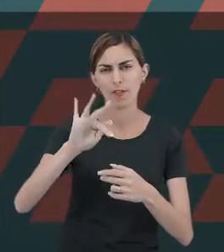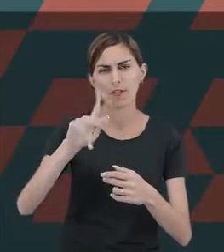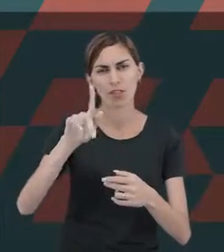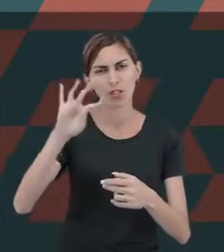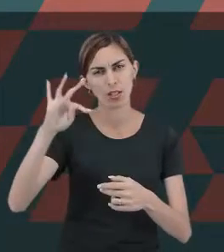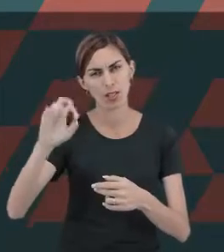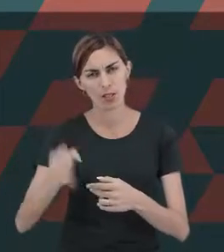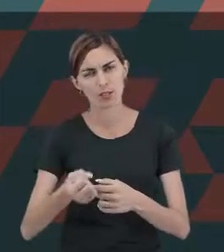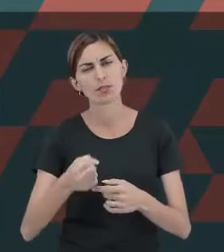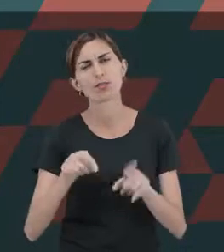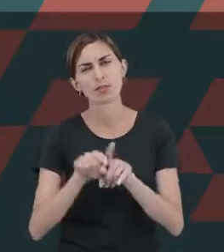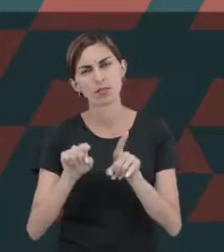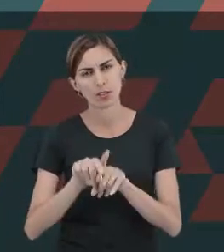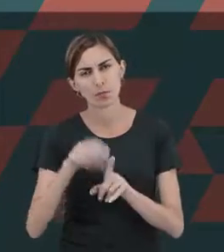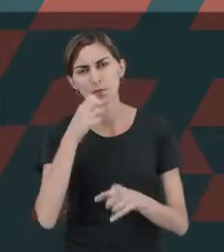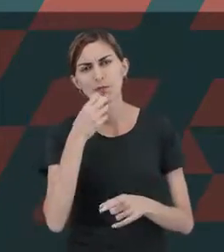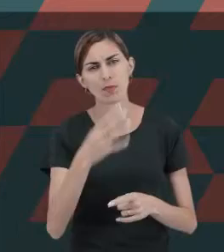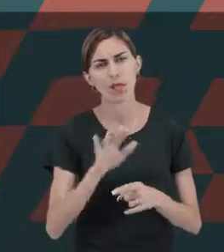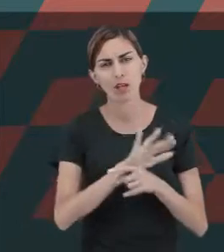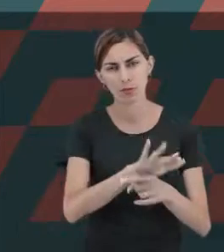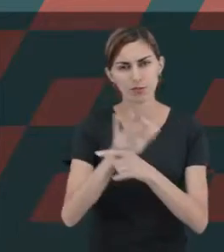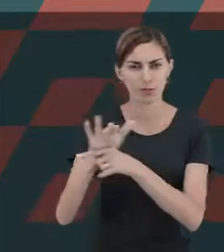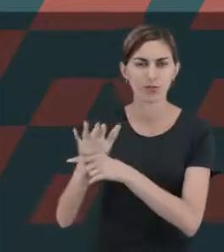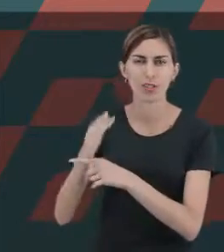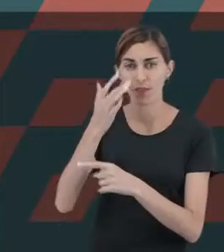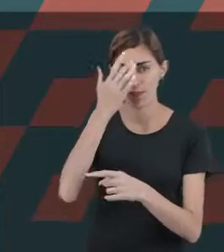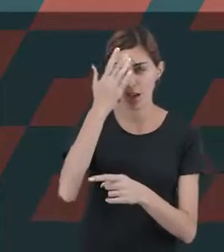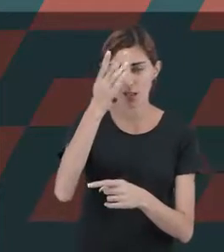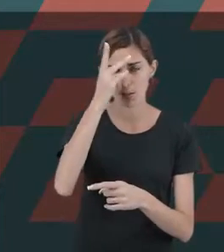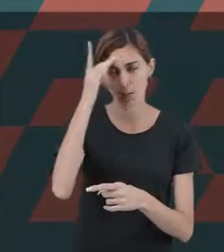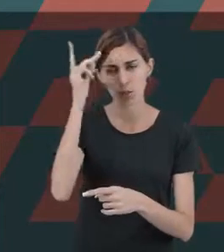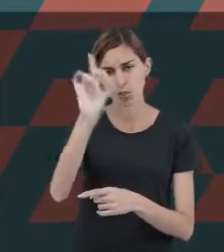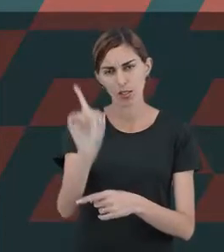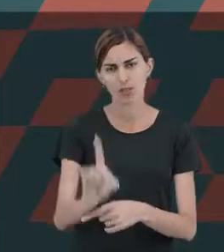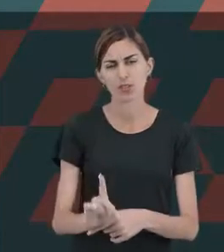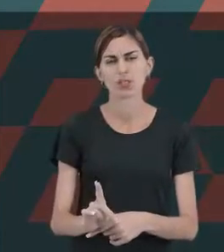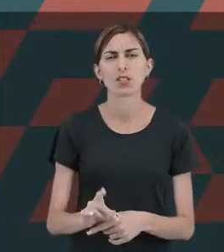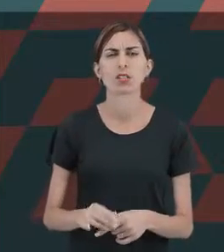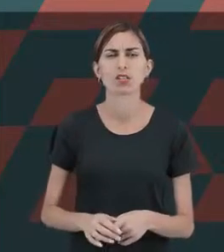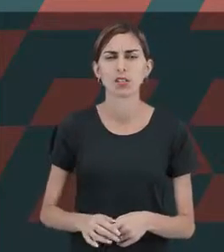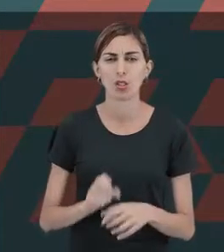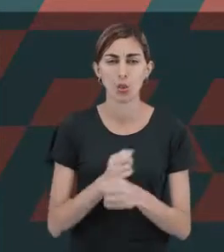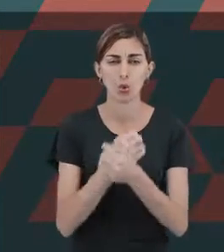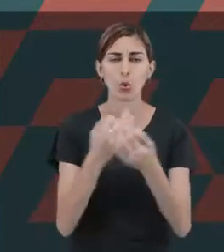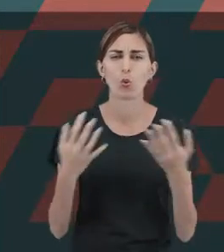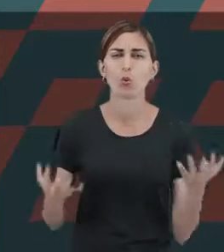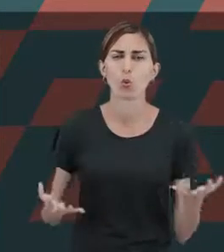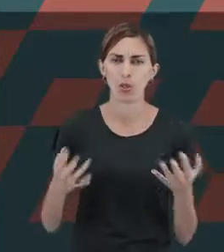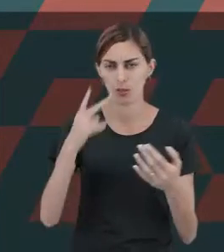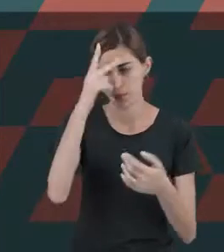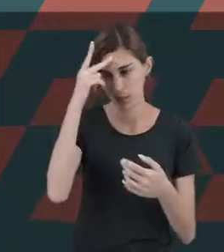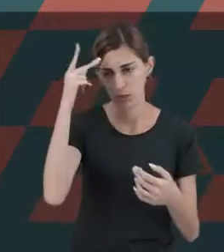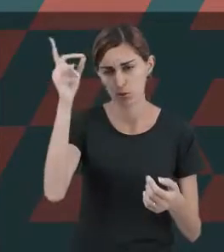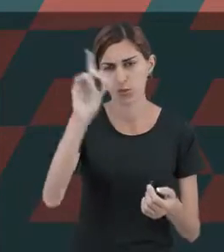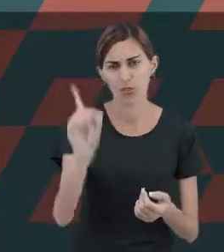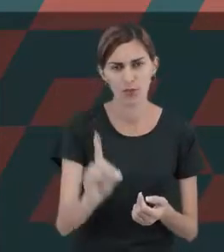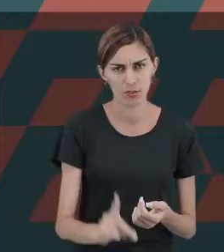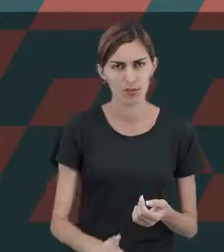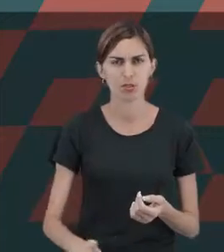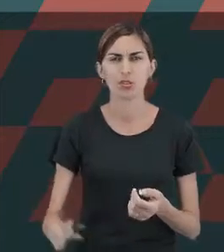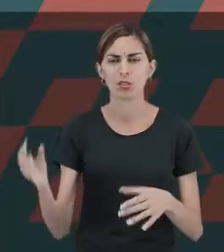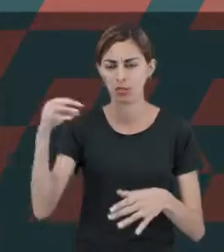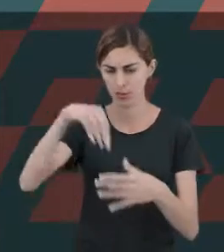passa a ser um pouco mais facilitado para a pessoa com deficiência. Quando a gente traz a pessoa com deficiência